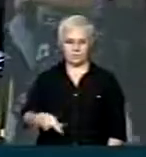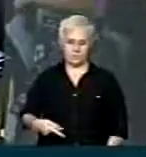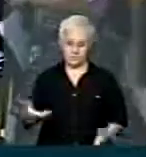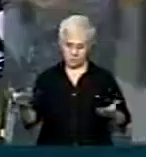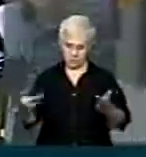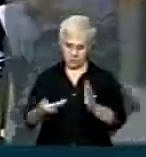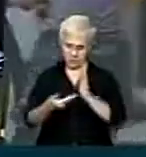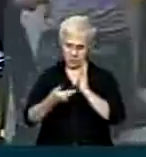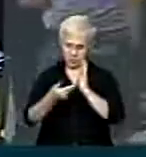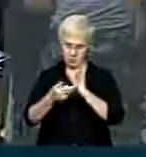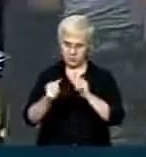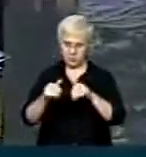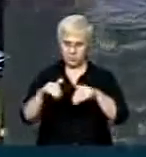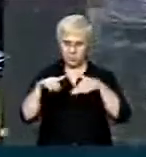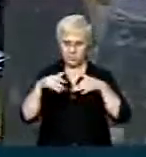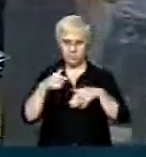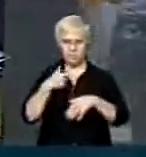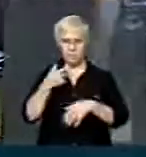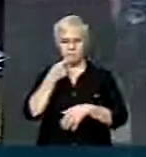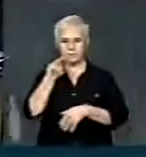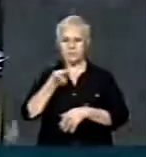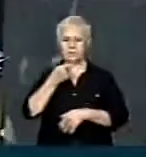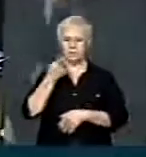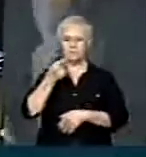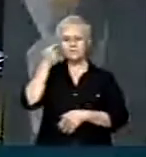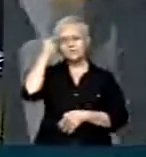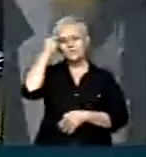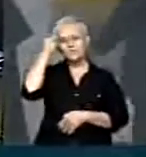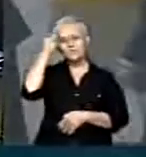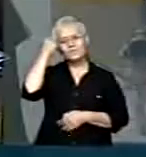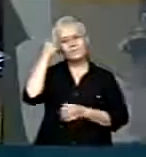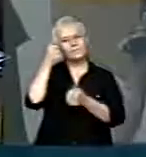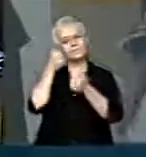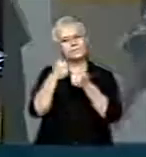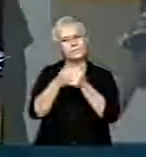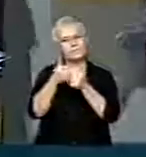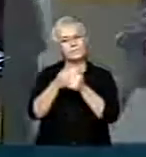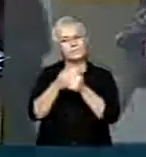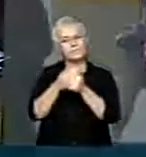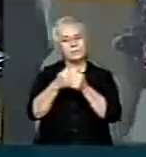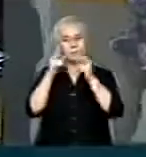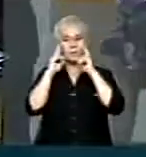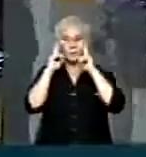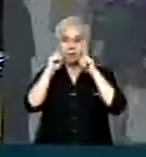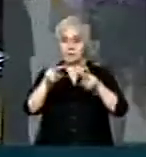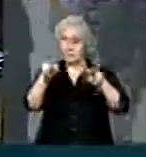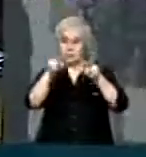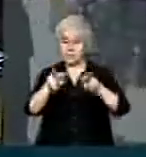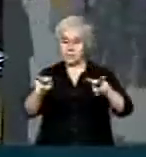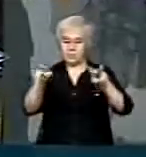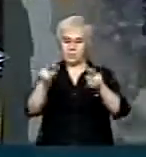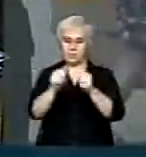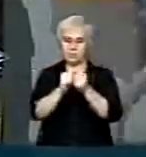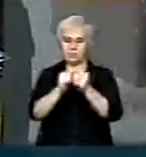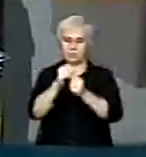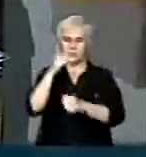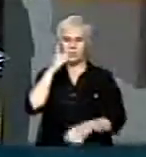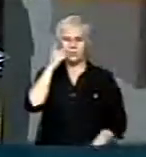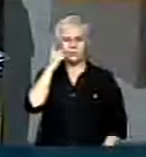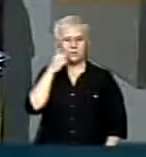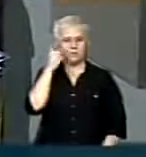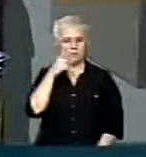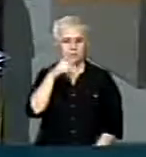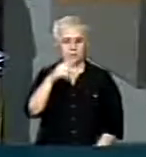trazer o pensamento, a visão de um parlamentar